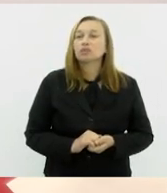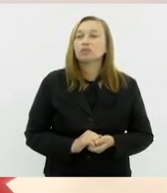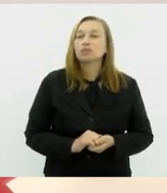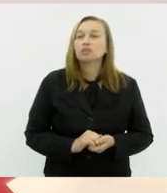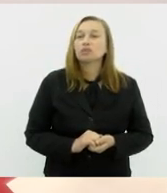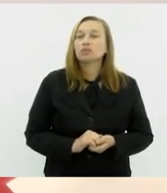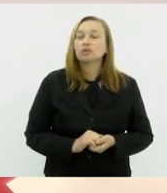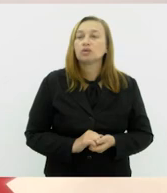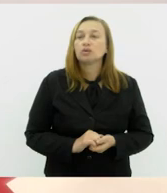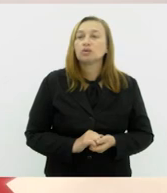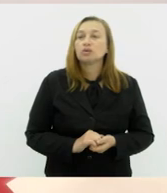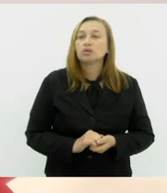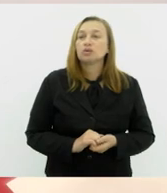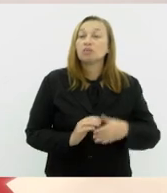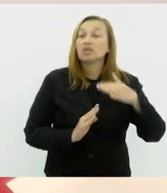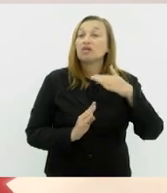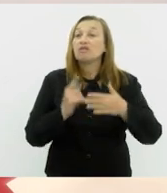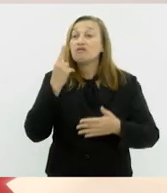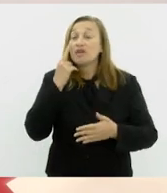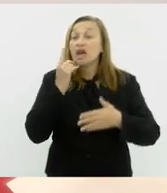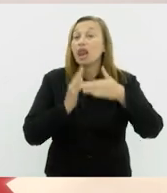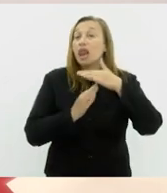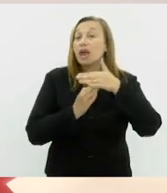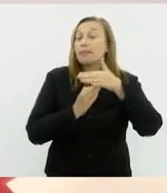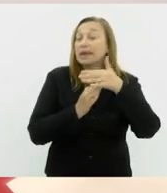basicamente a reunião seria para estabelecer restrições, né,